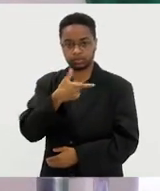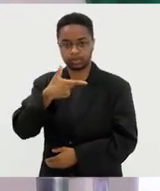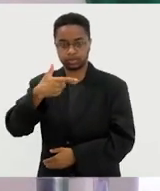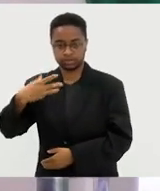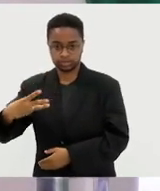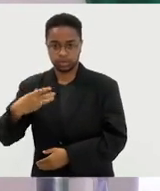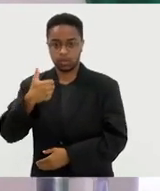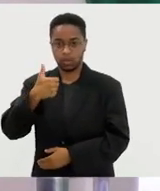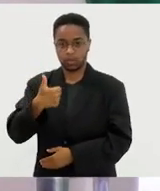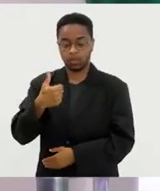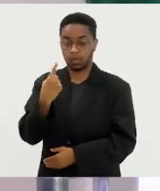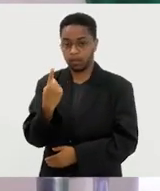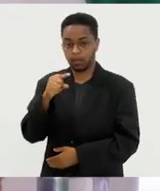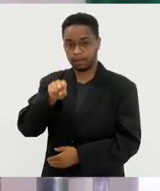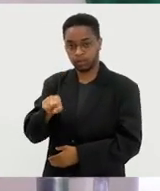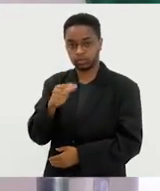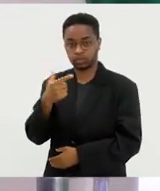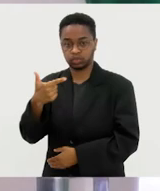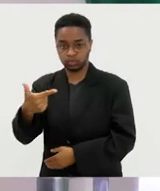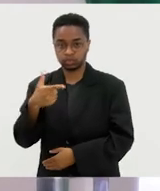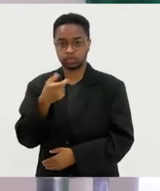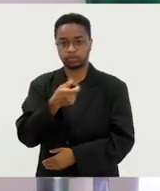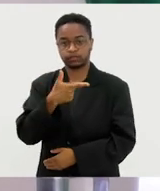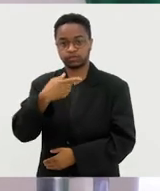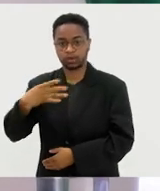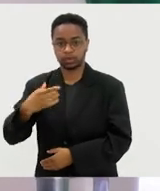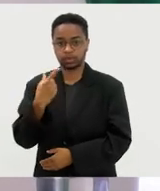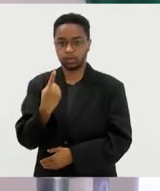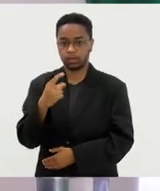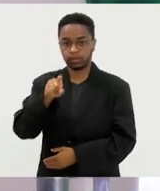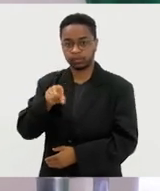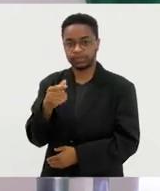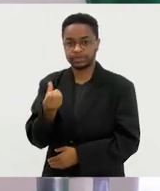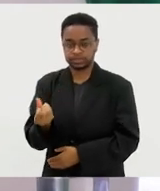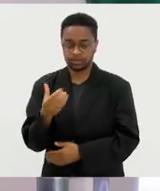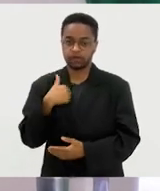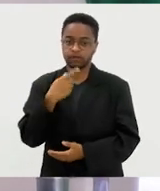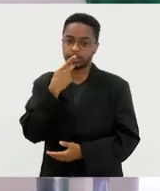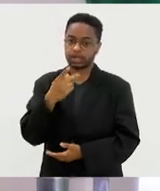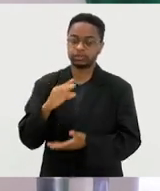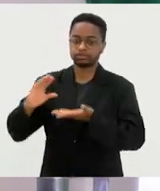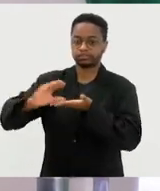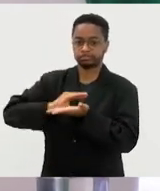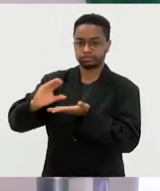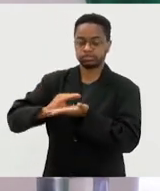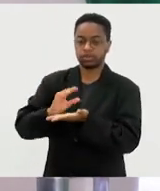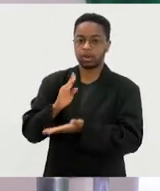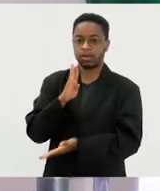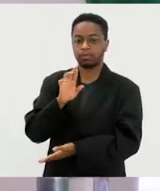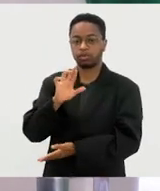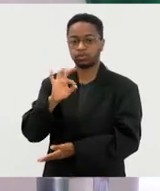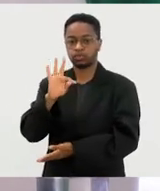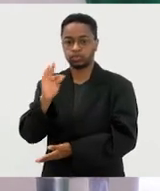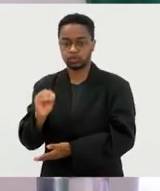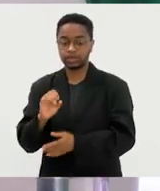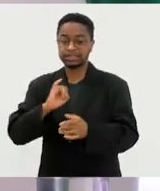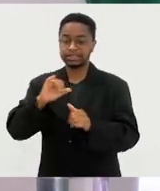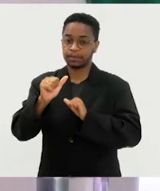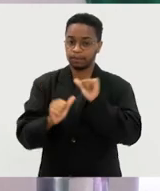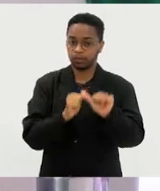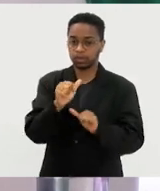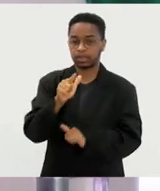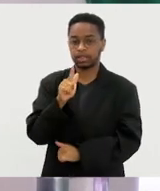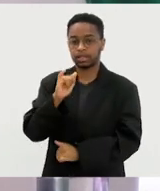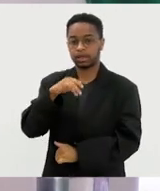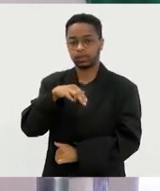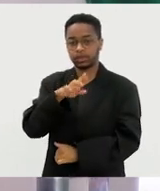2024 1,6. E aí eu estou falando em receita bruta. Transformando para líquida, se a gente expurgar a